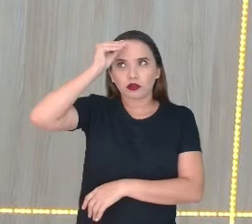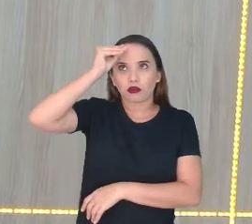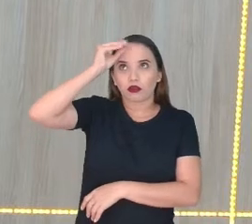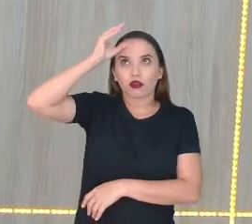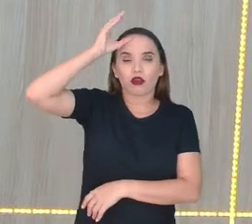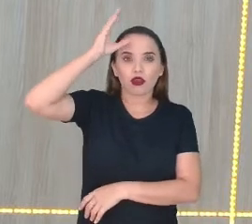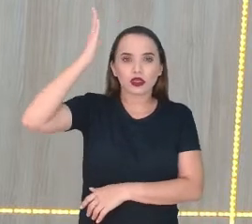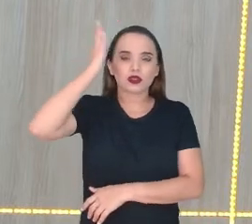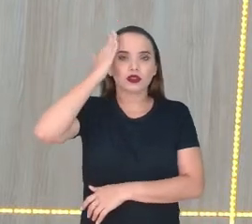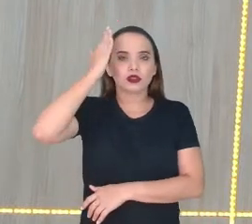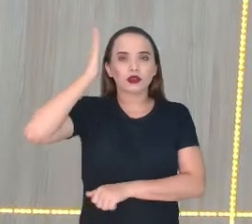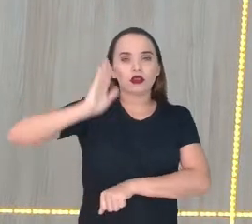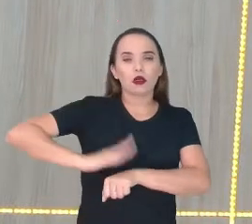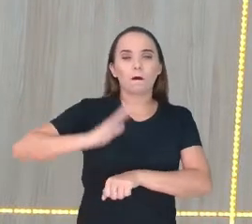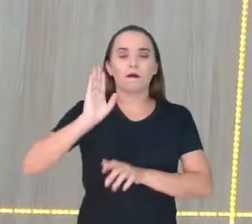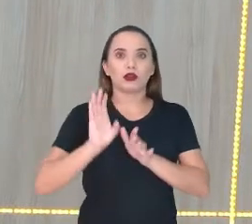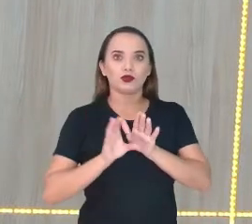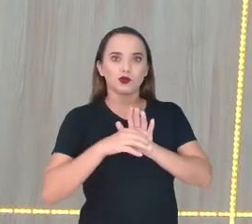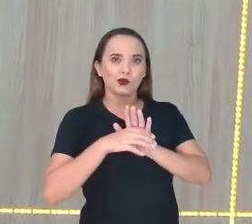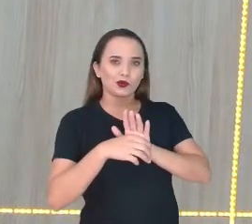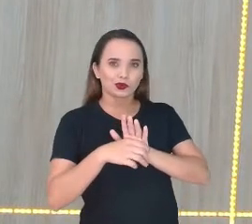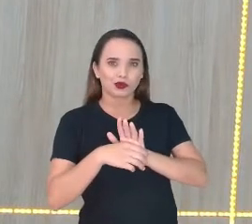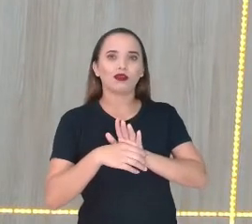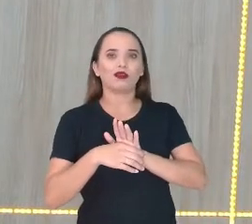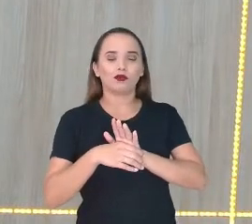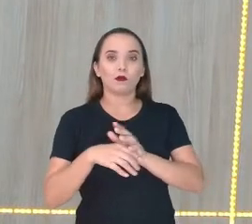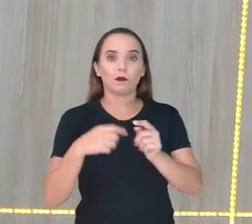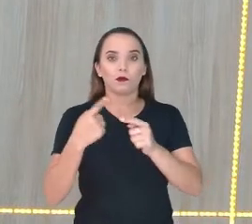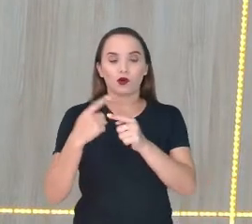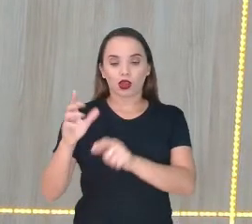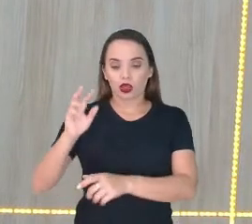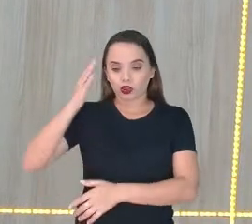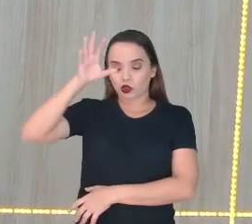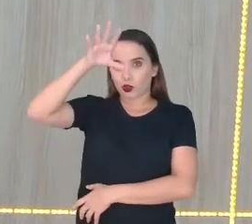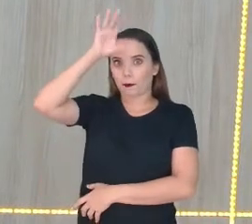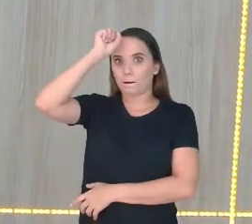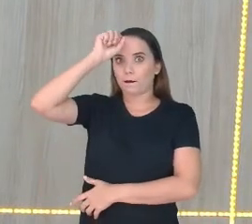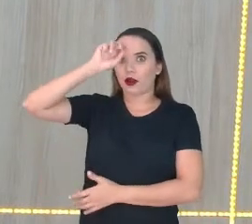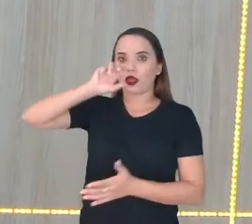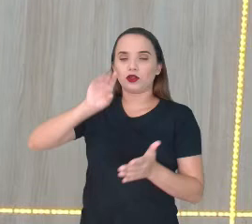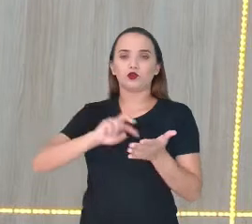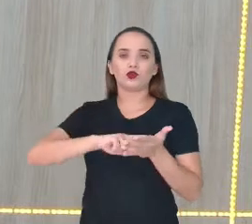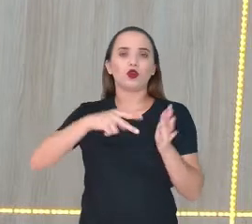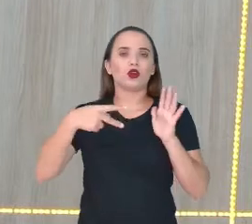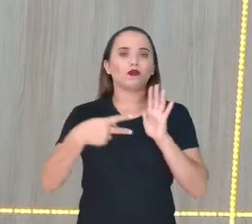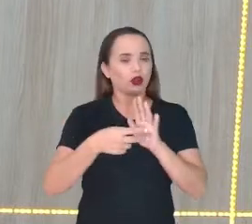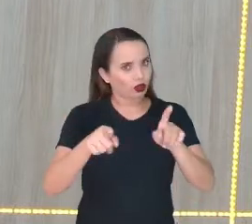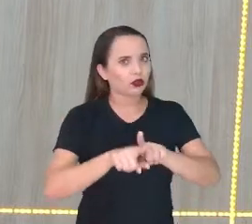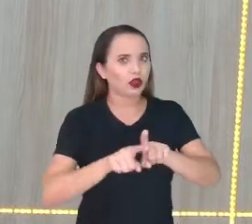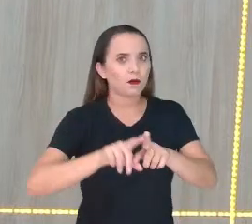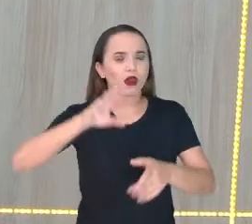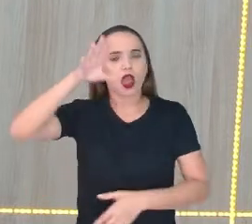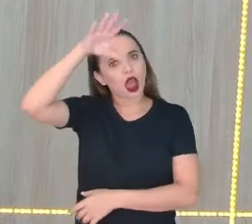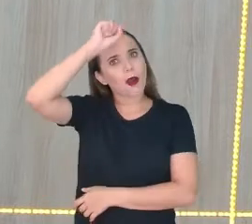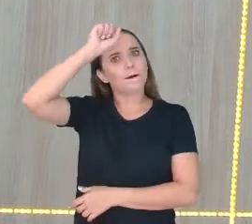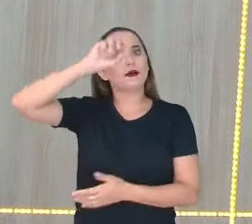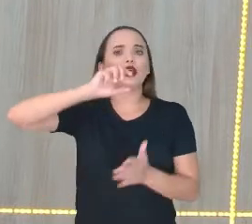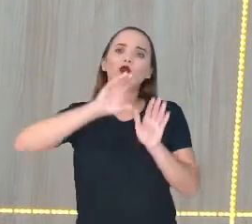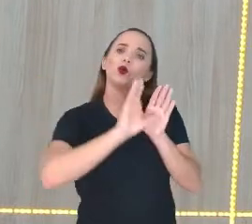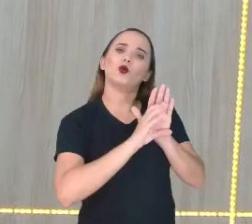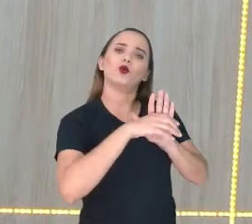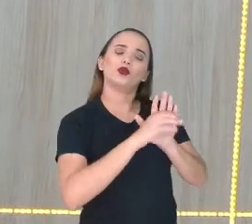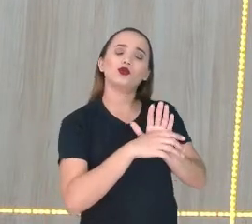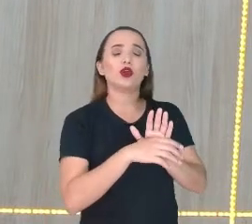conceitos. Então, quando a gente aprende o significado, a gente também está aprendendo os conceitos. Ou pelo menos aprendendo uma parte